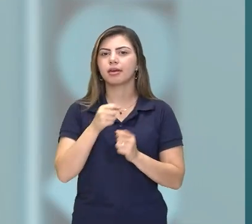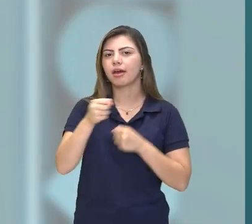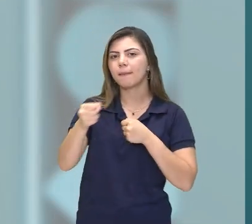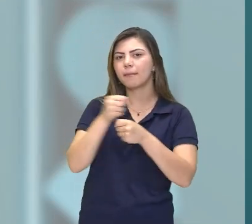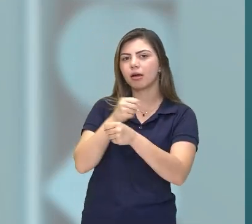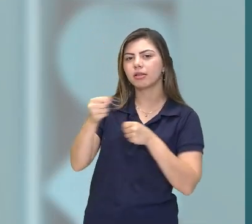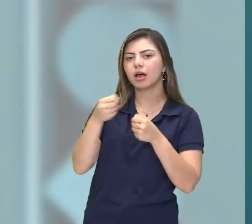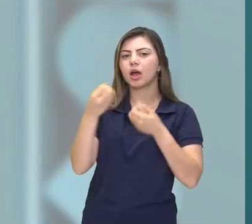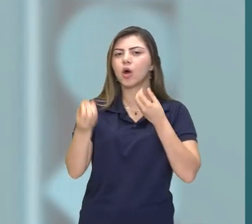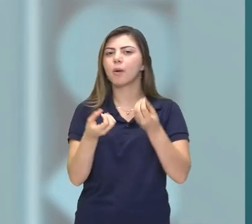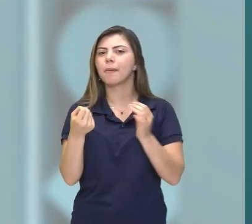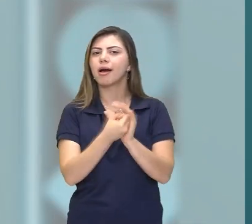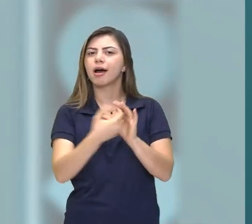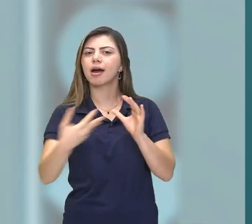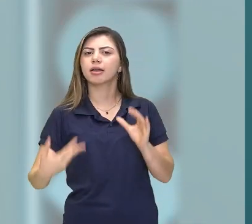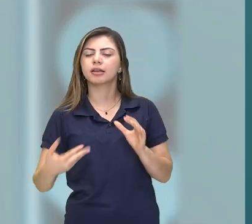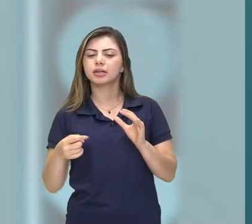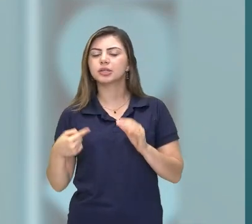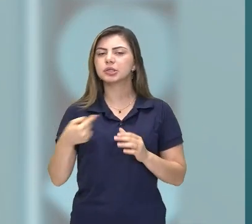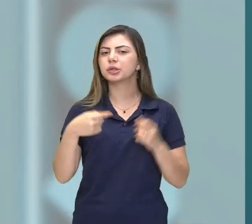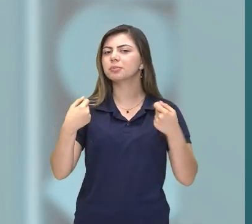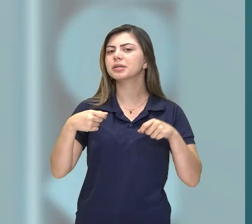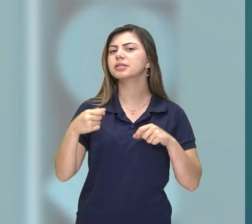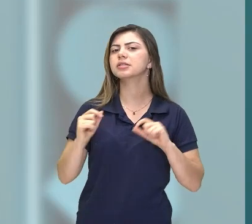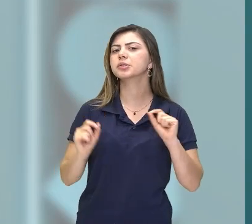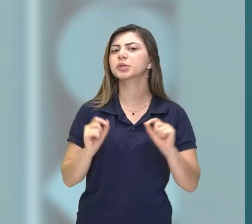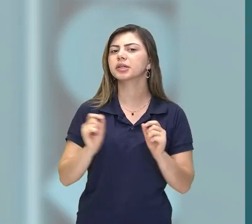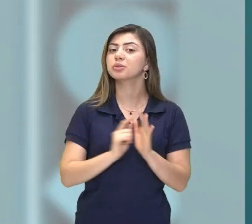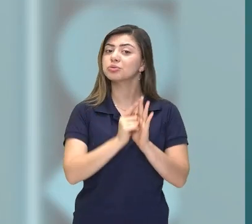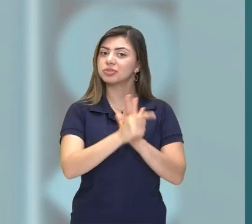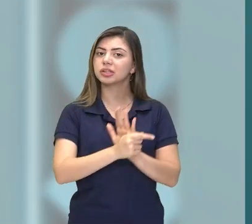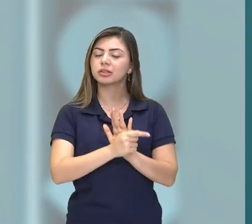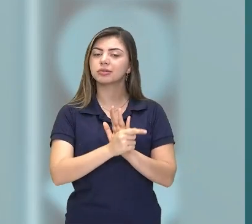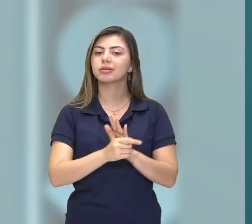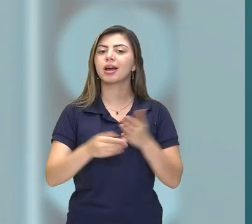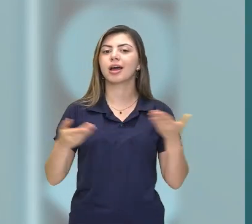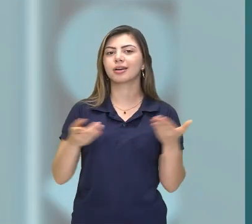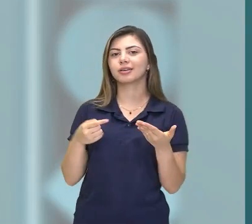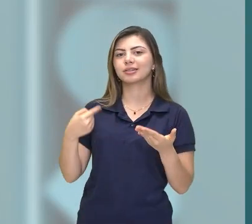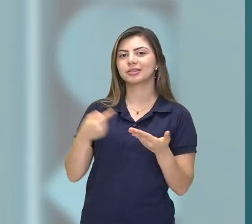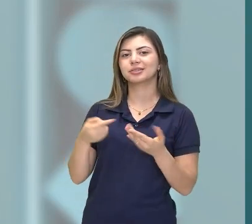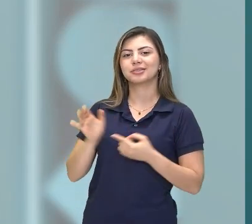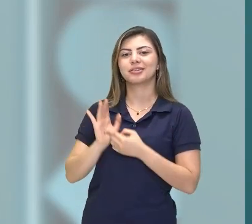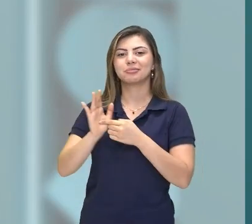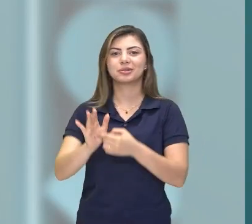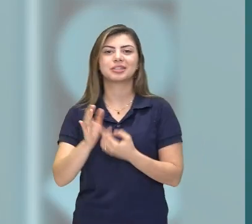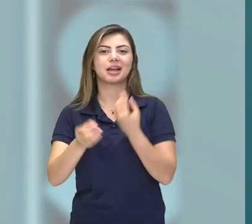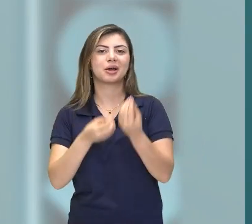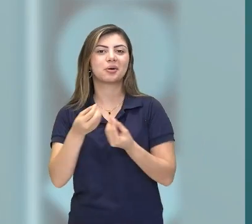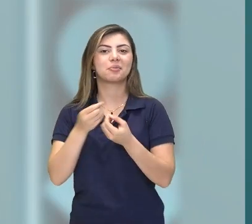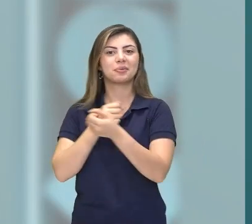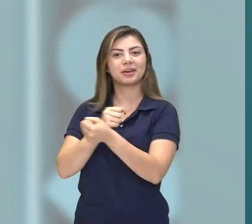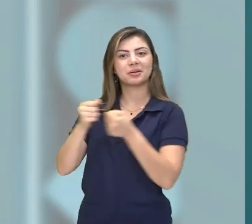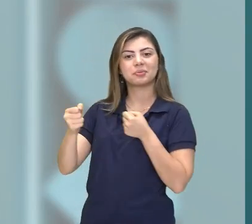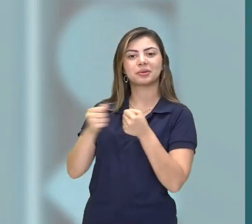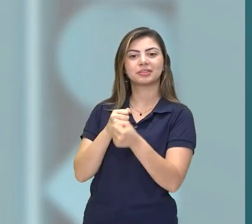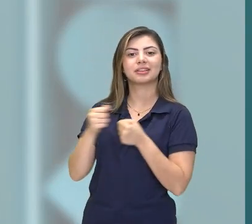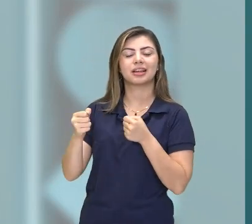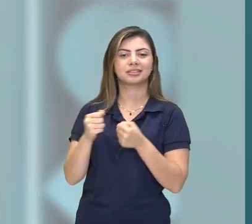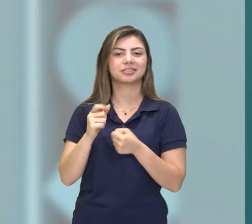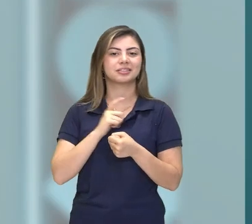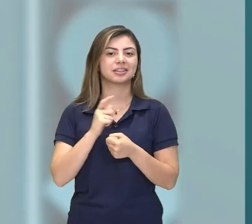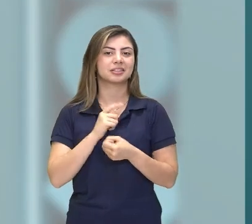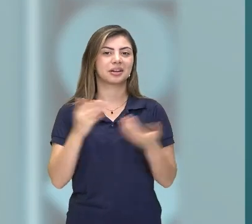produção, quais são as características que nós temos nesse tipo de gênero, a gente preparou uma reportagem para vocês, trouxemos lá do Joio do